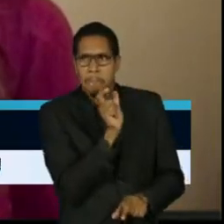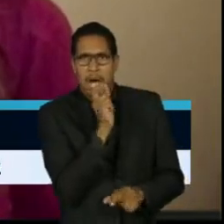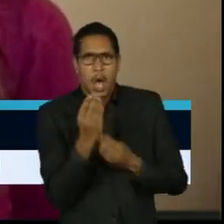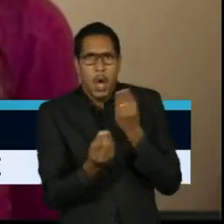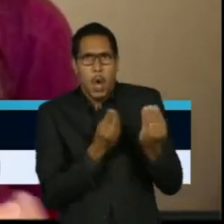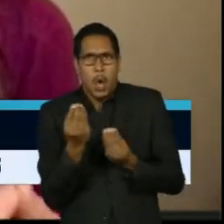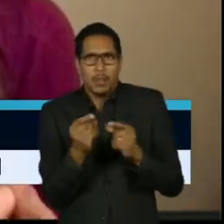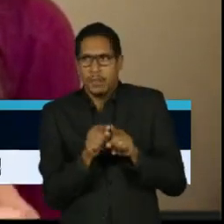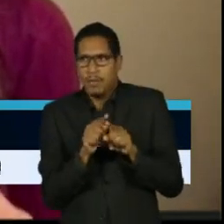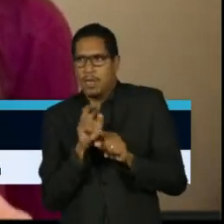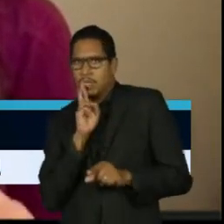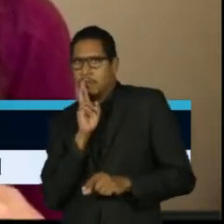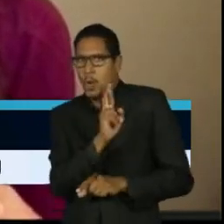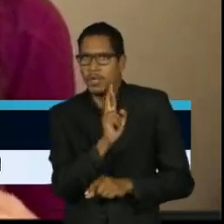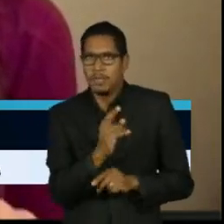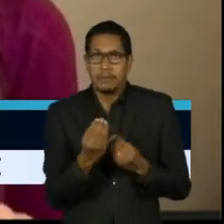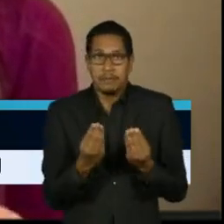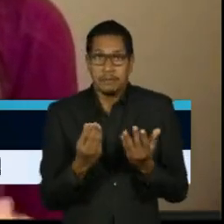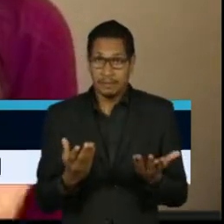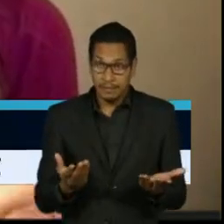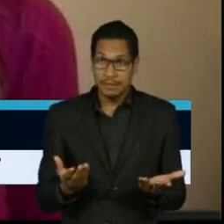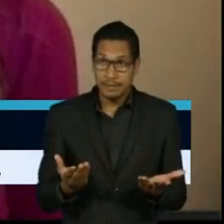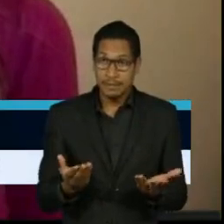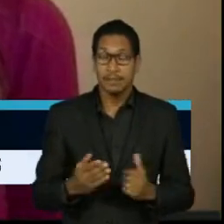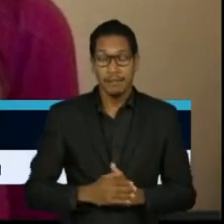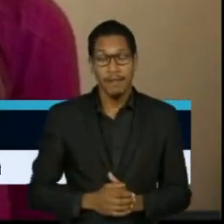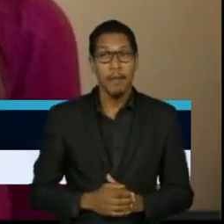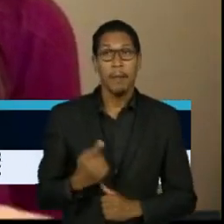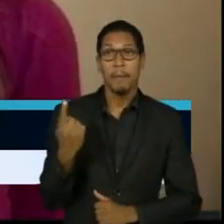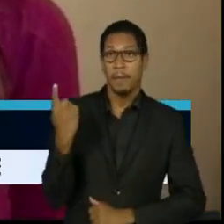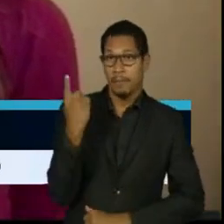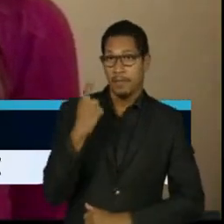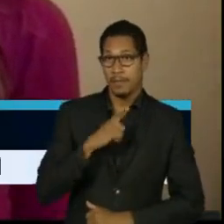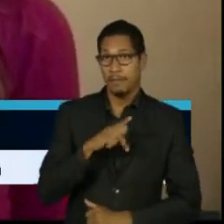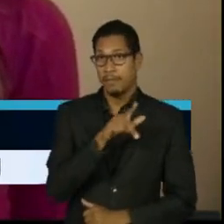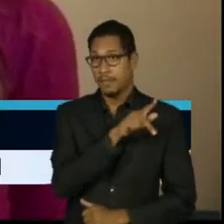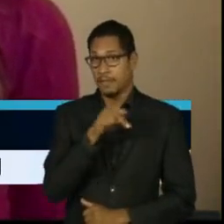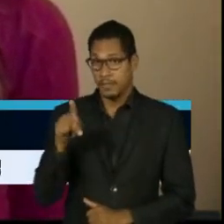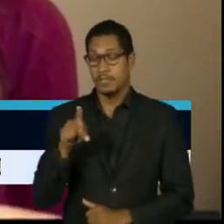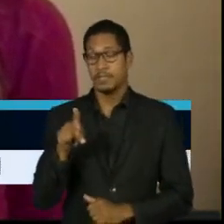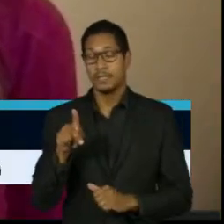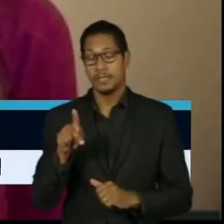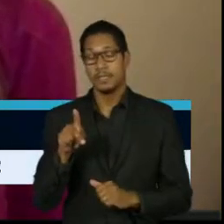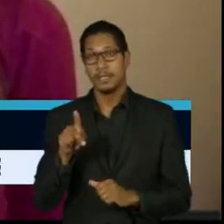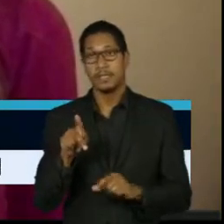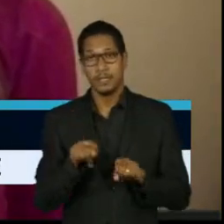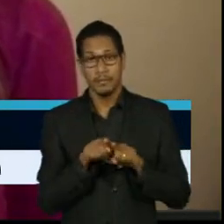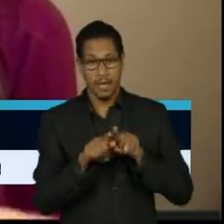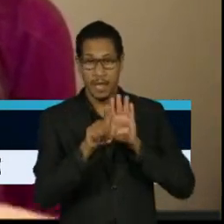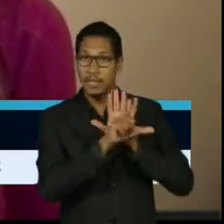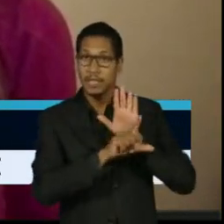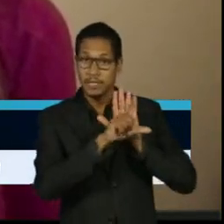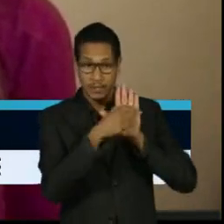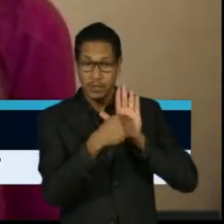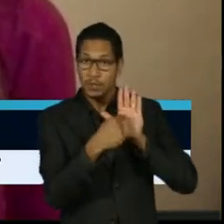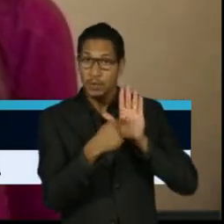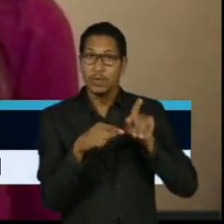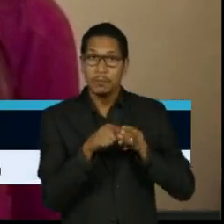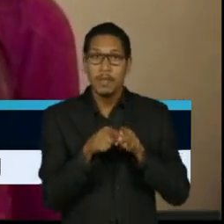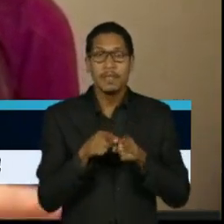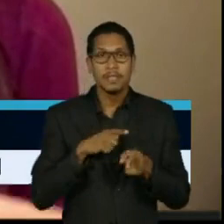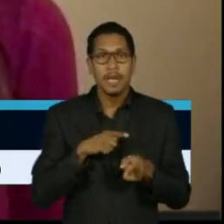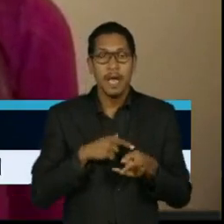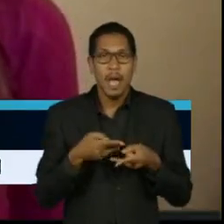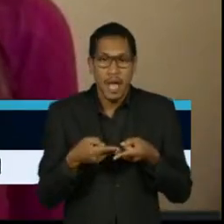duas atitudes recentes do presidente. Primeiro, quando ele vetou a legislação que previa a distribuição gratuita de